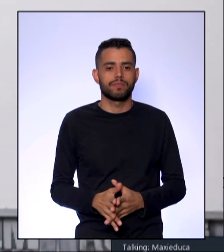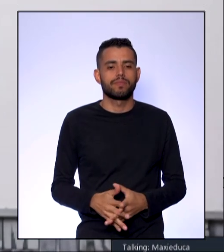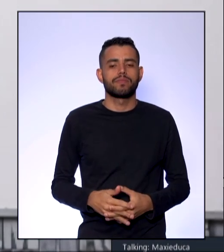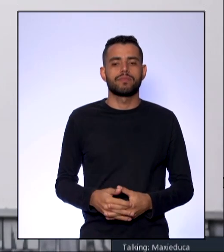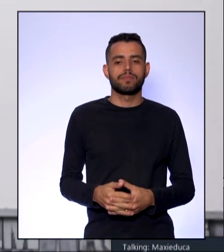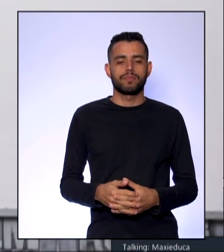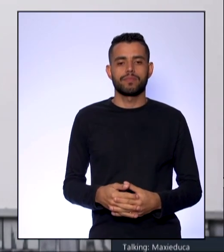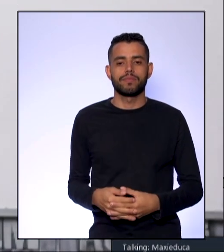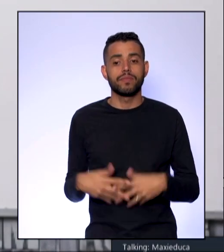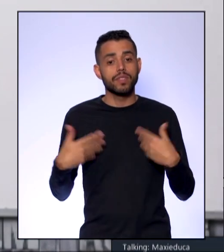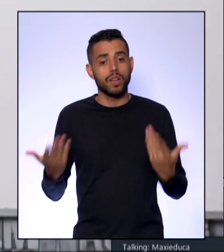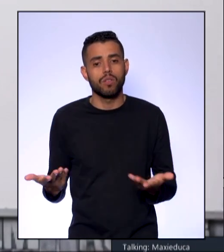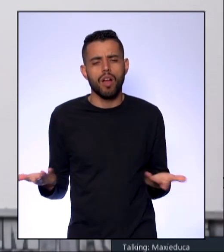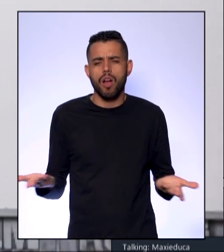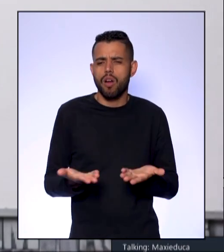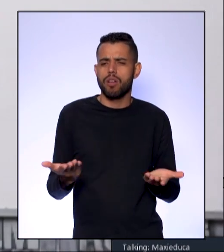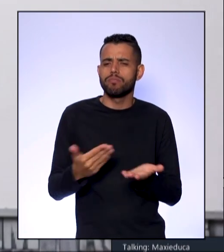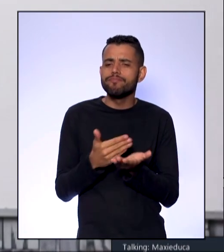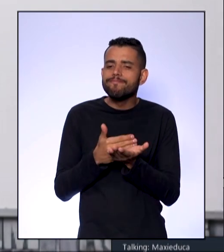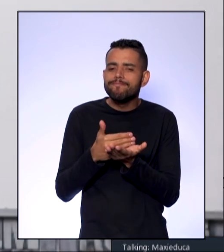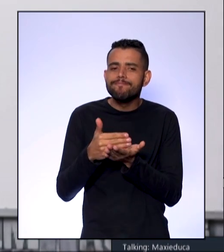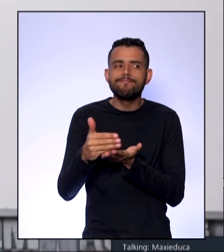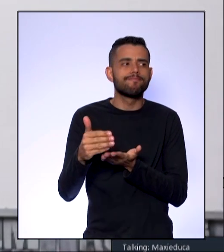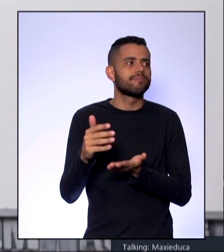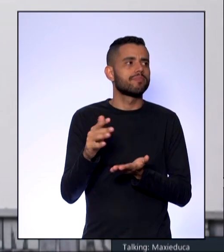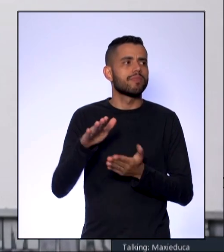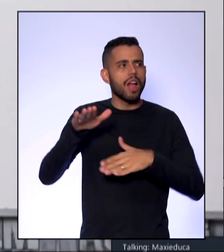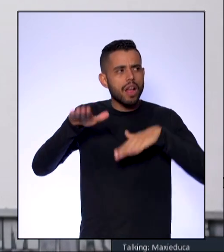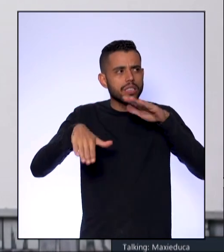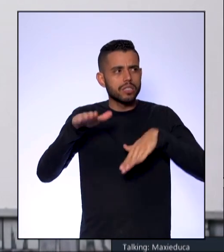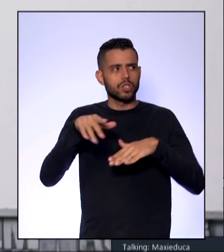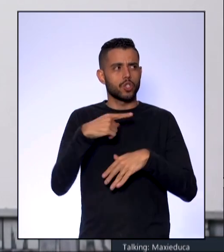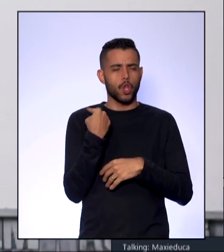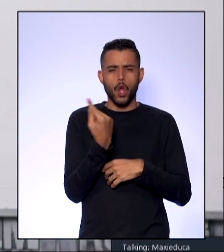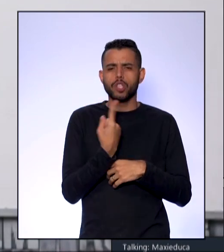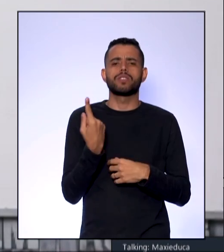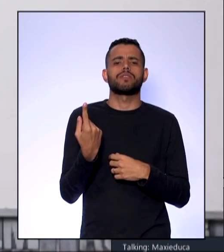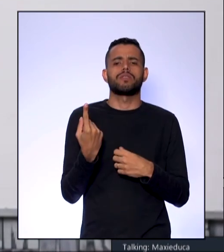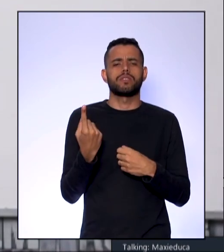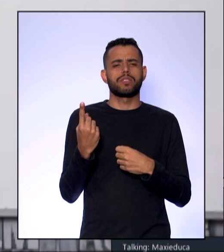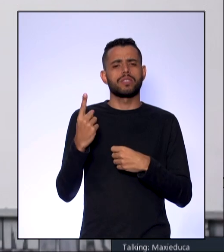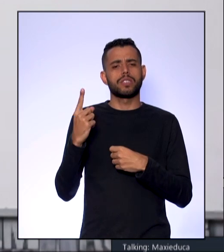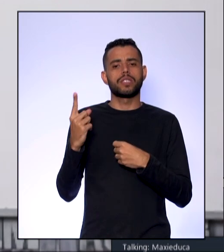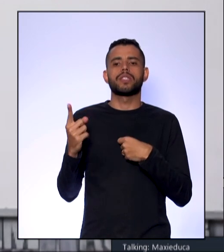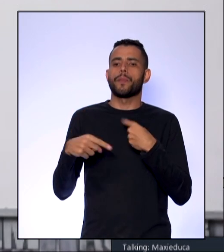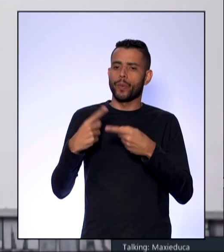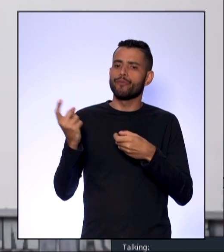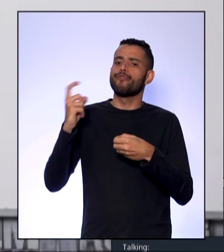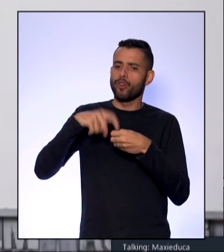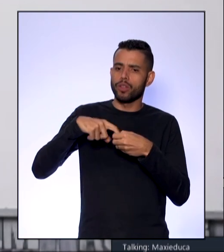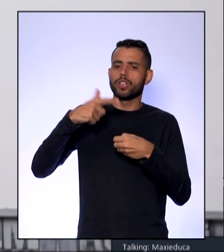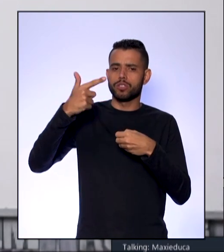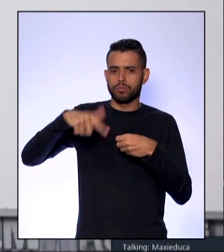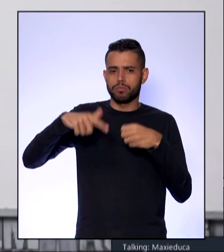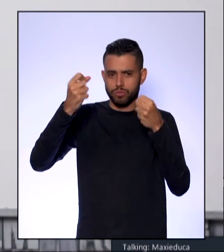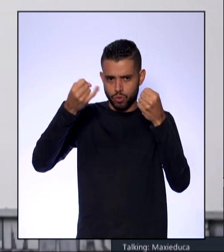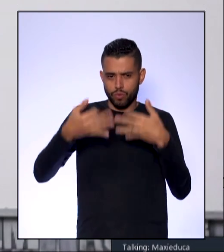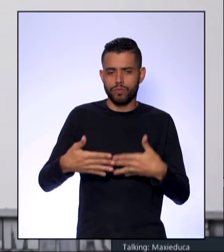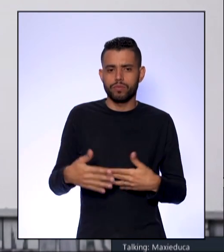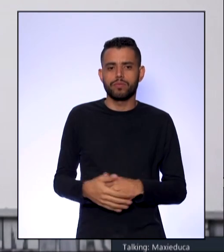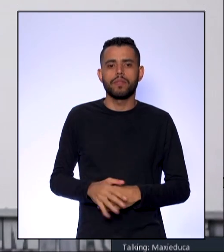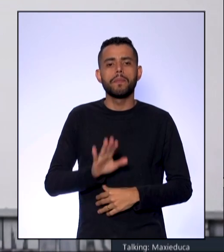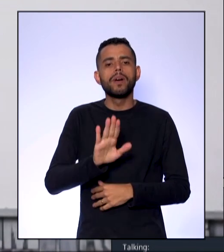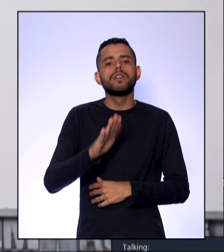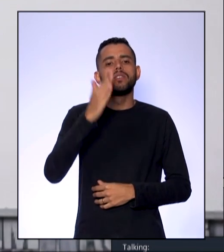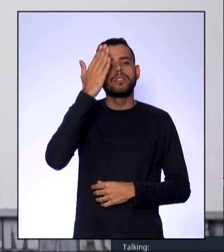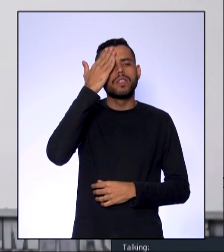fizemos essa pequena introdução, em alguns momentos nós acabaremos voltando, tá? Aí eu preciso entender o